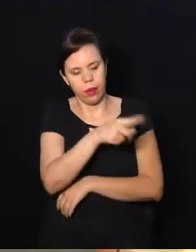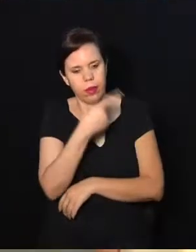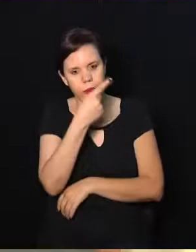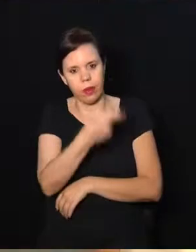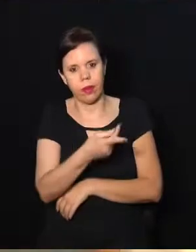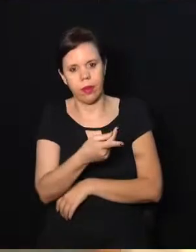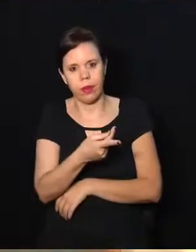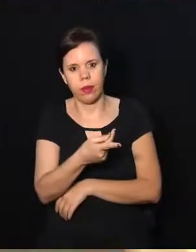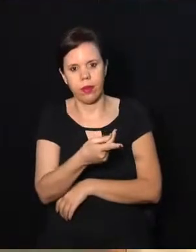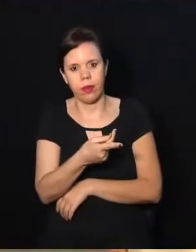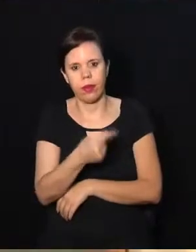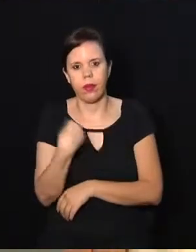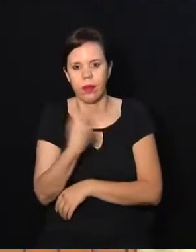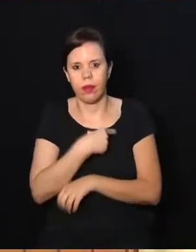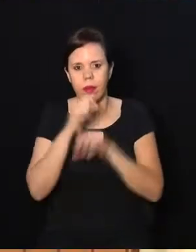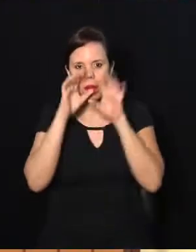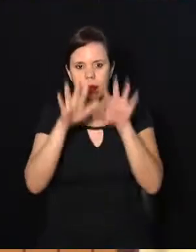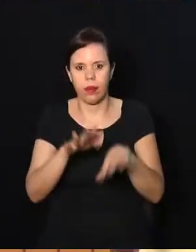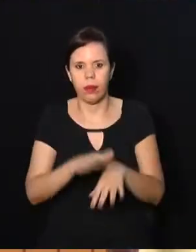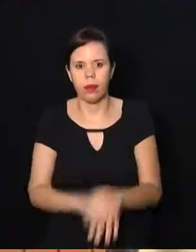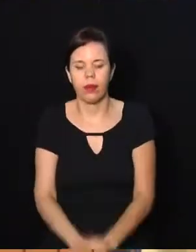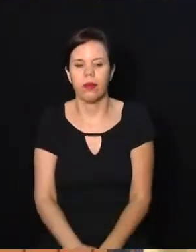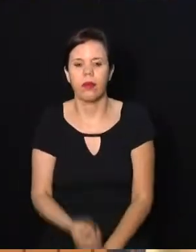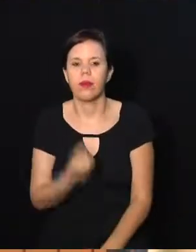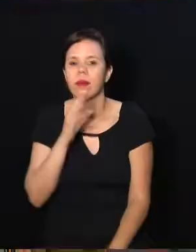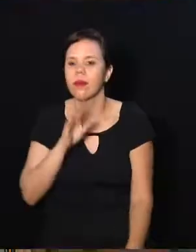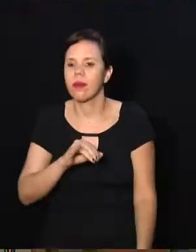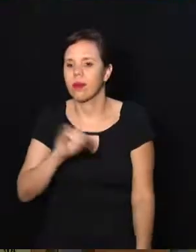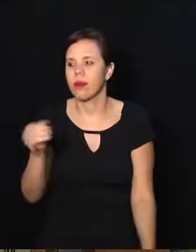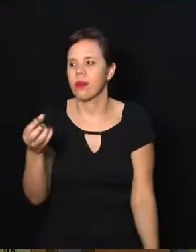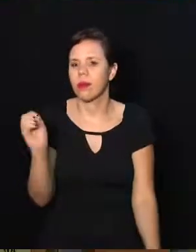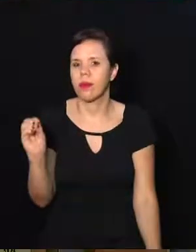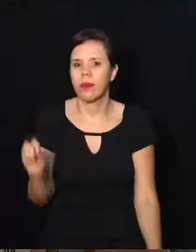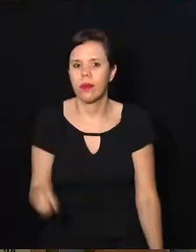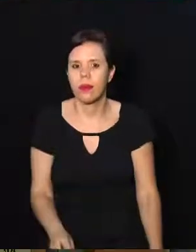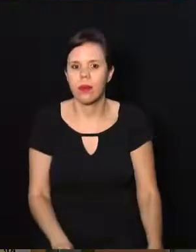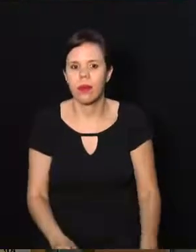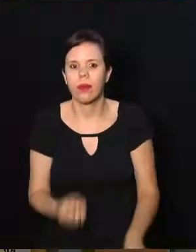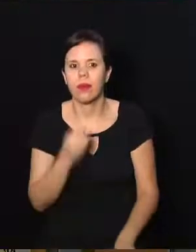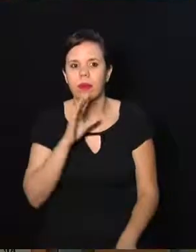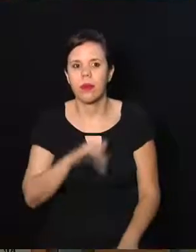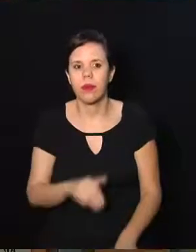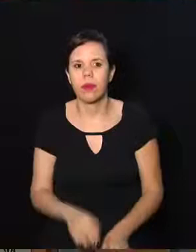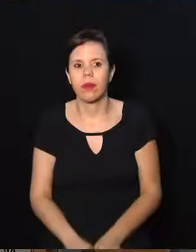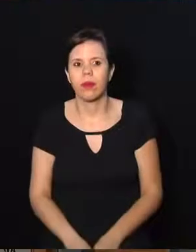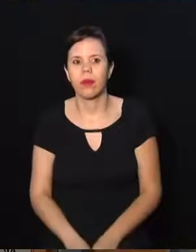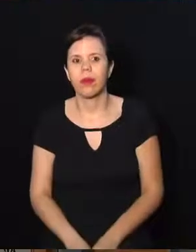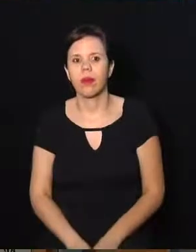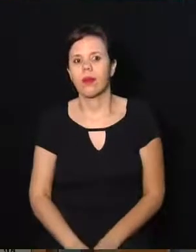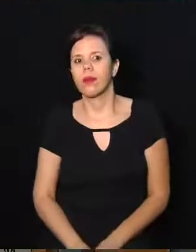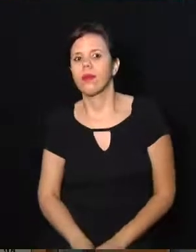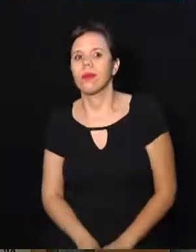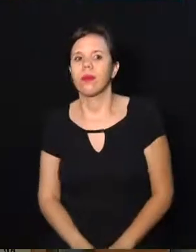palavra de sacerdote para nós. Boa tarde, João. Boa tarde.